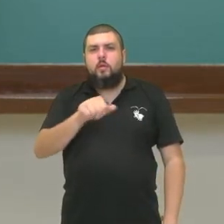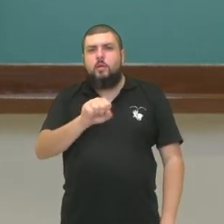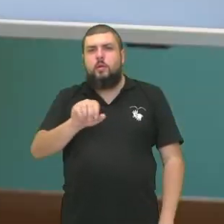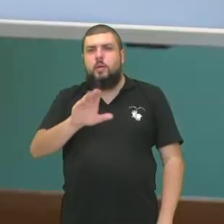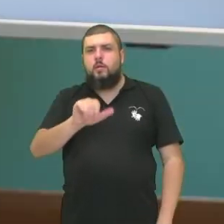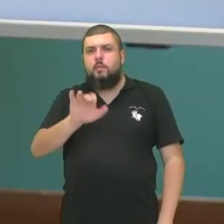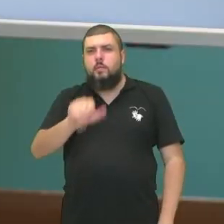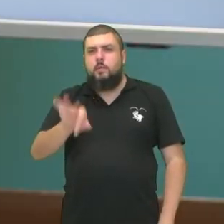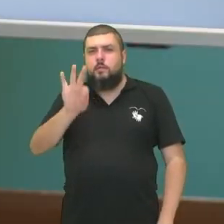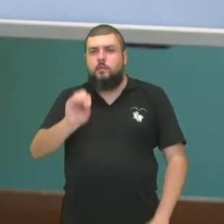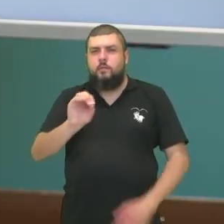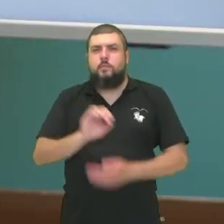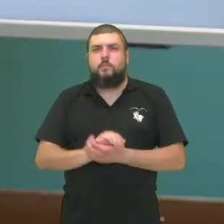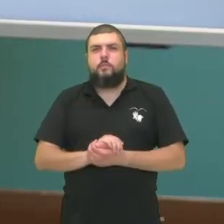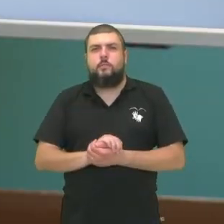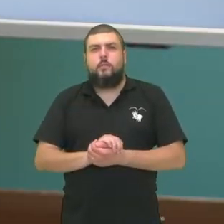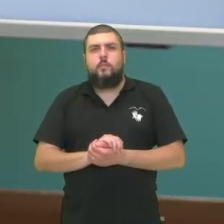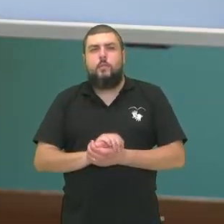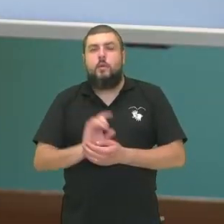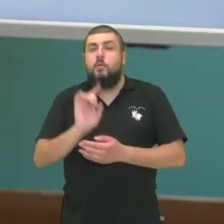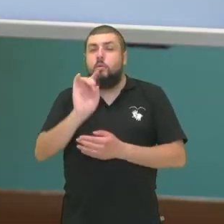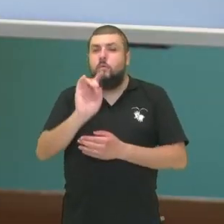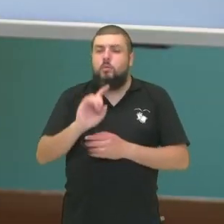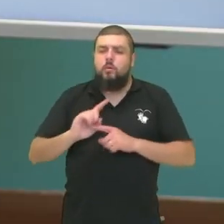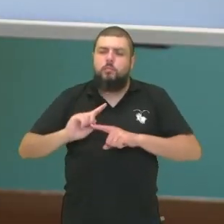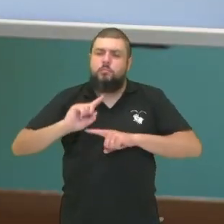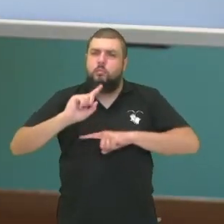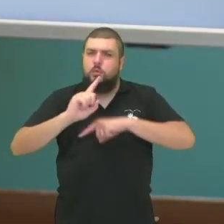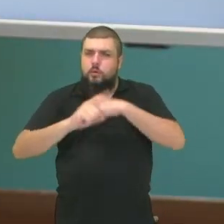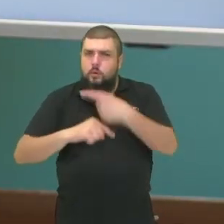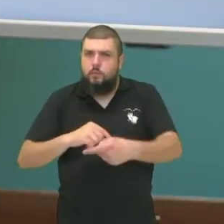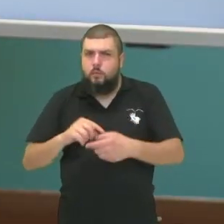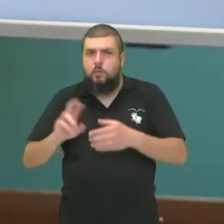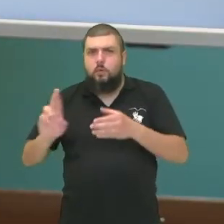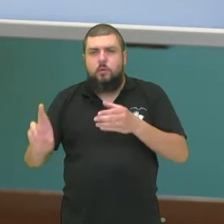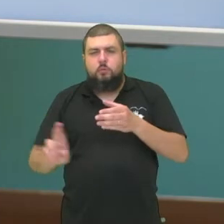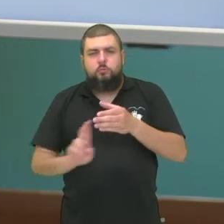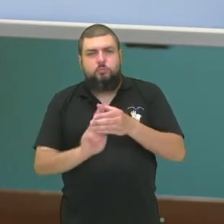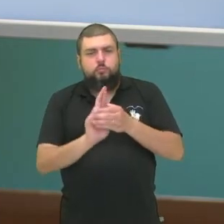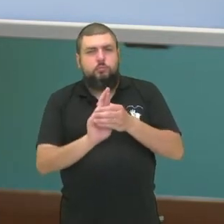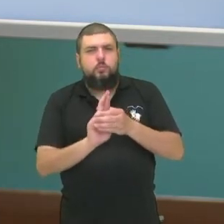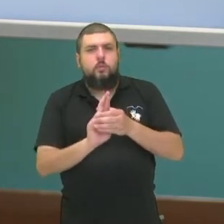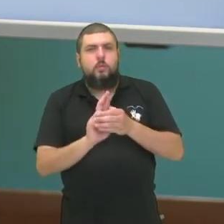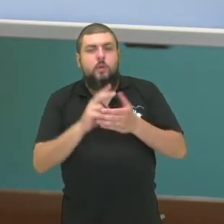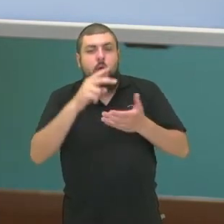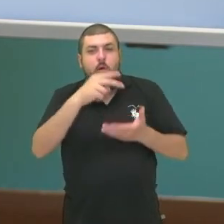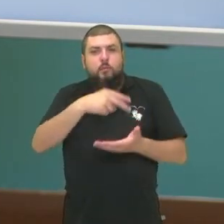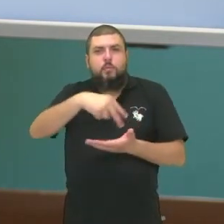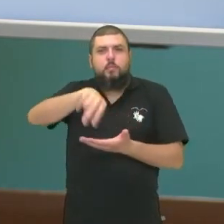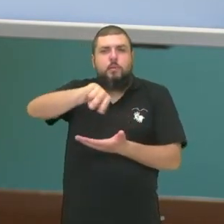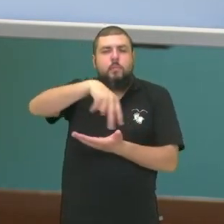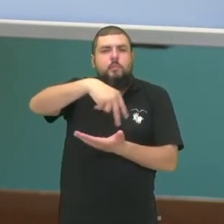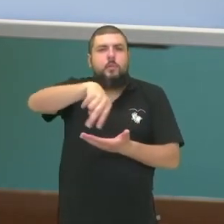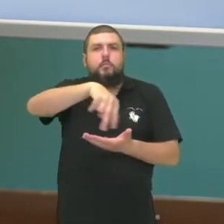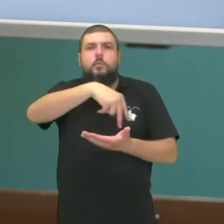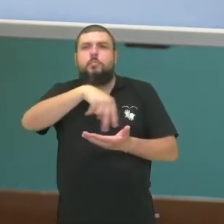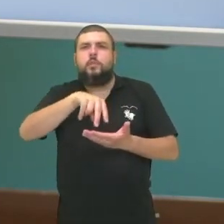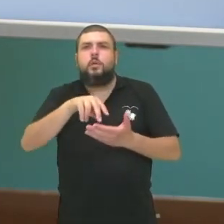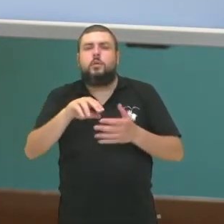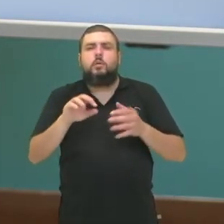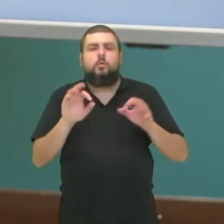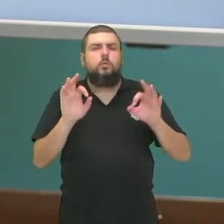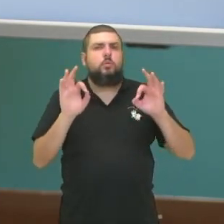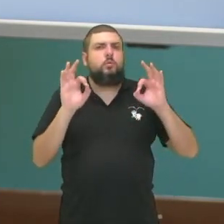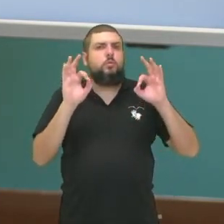só, somente no Renascimento a dança ressurgiu de forma pomposa e